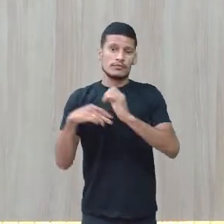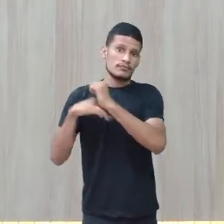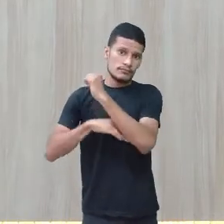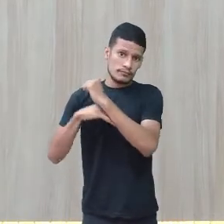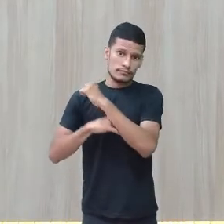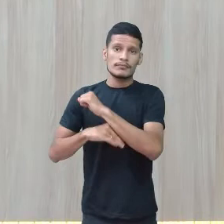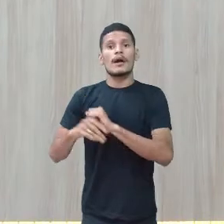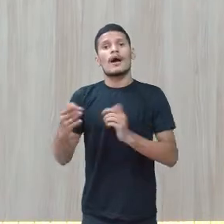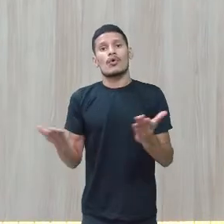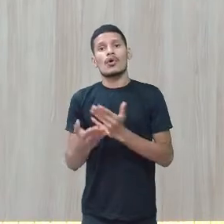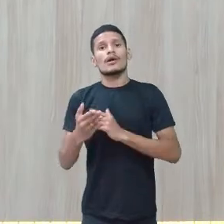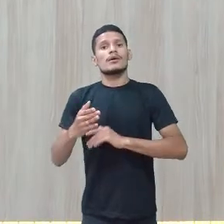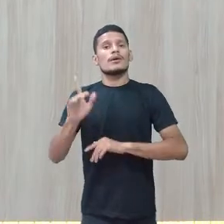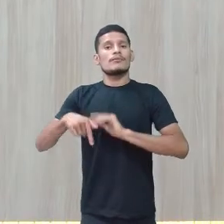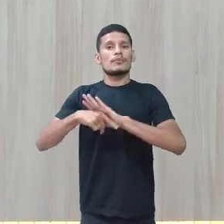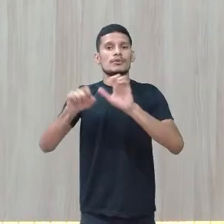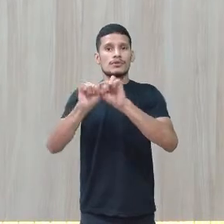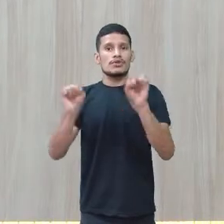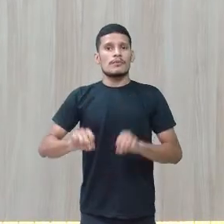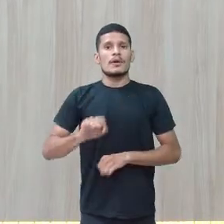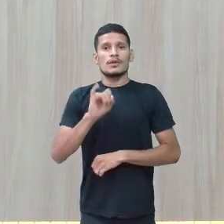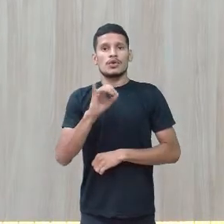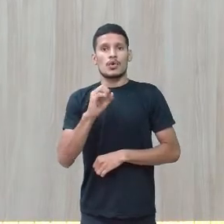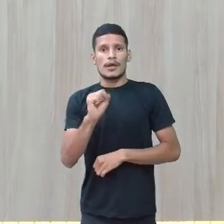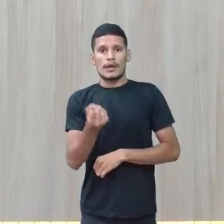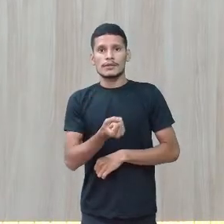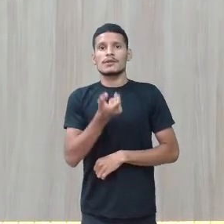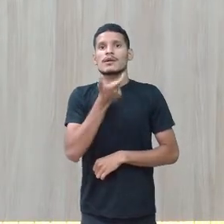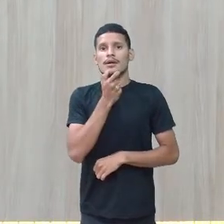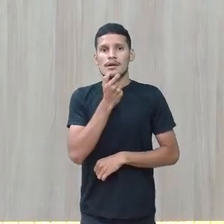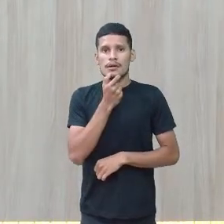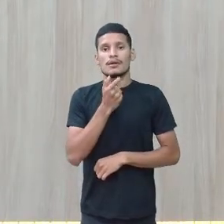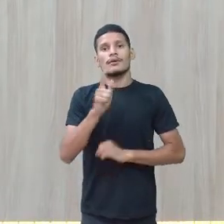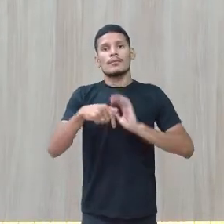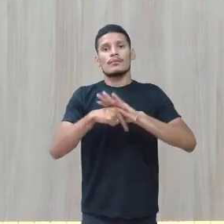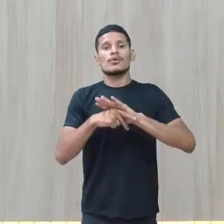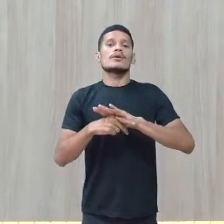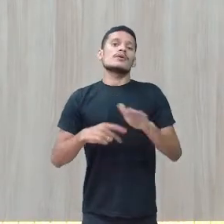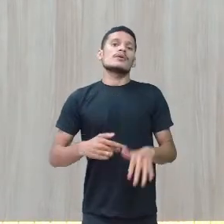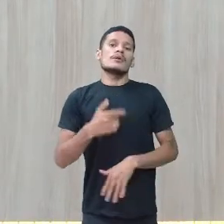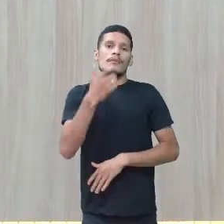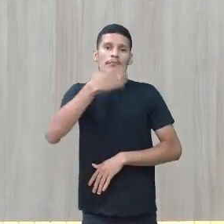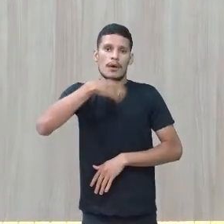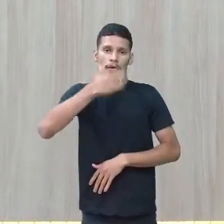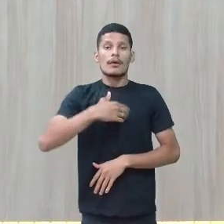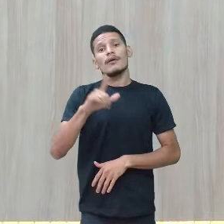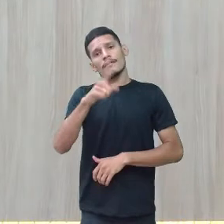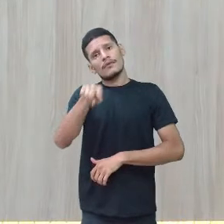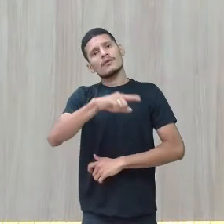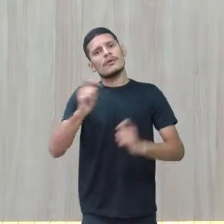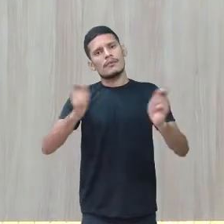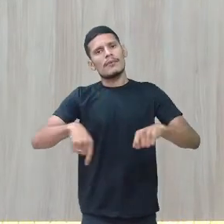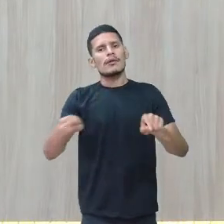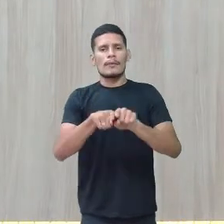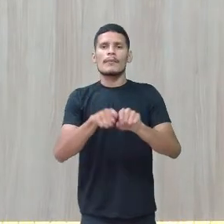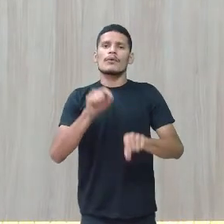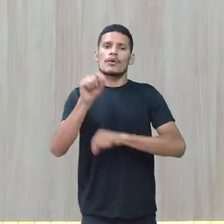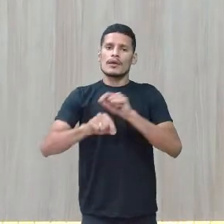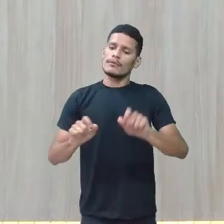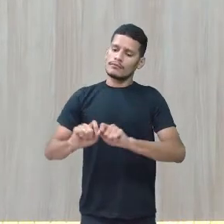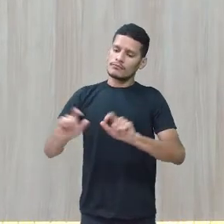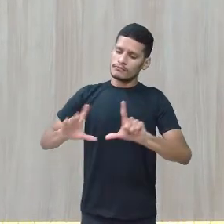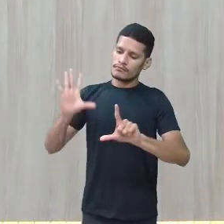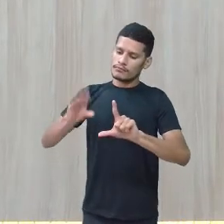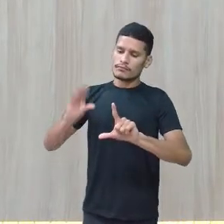sistema iOS. Quem tiver sistema operacional pode apontar também para a câmera aí, né, para a TV e fazer o download também